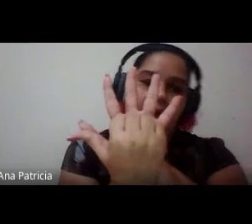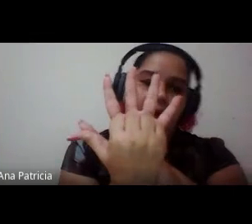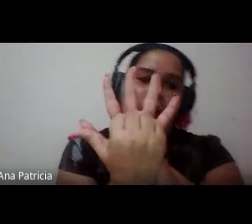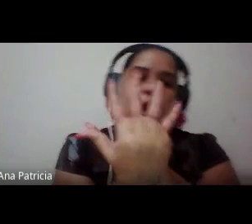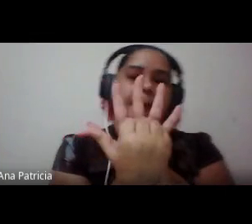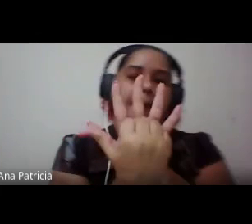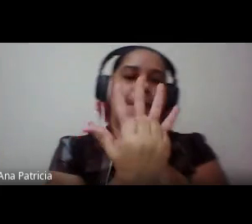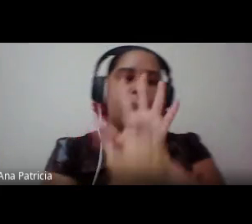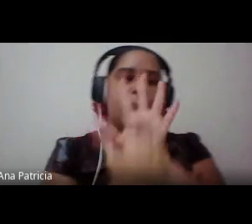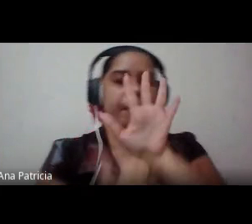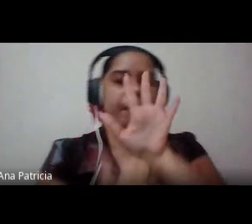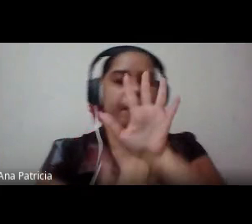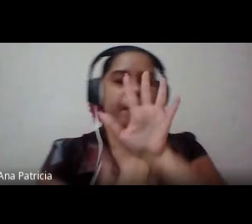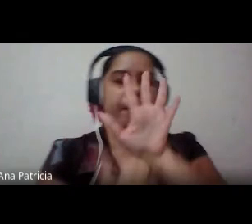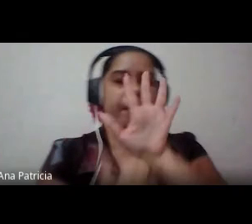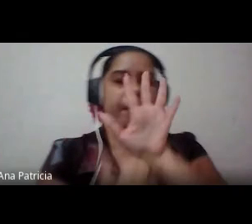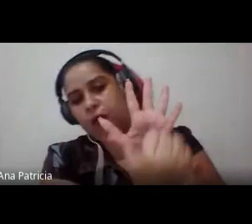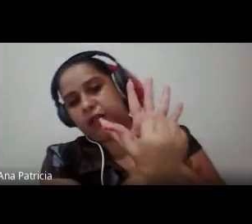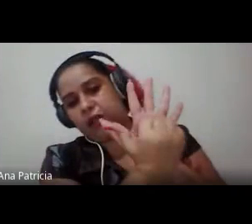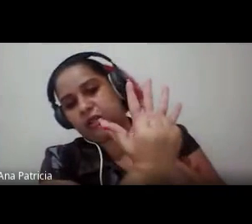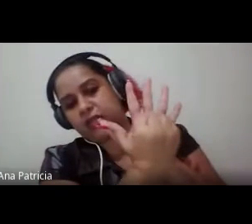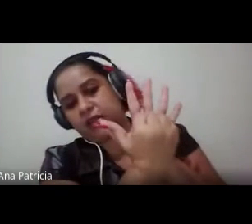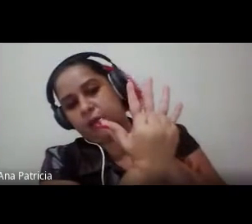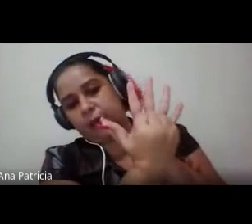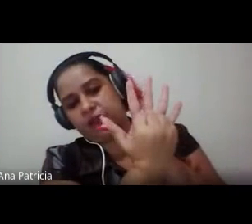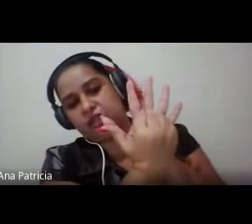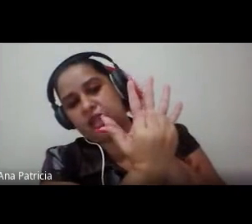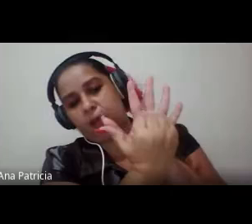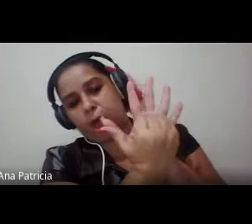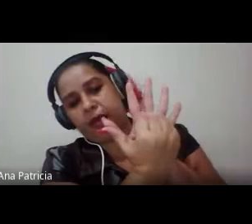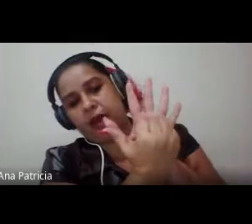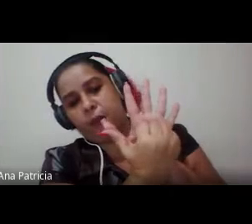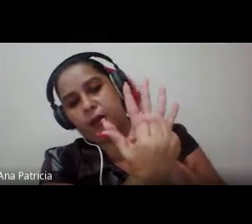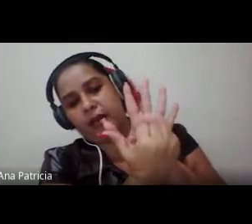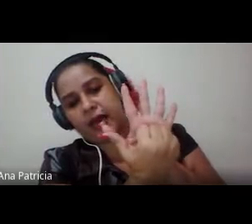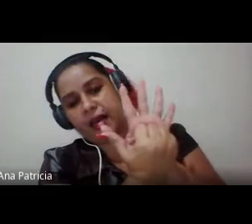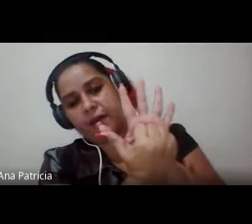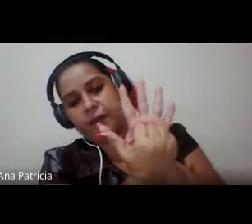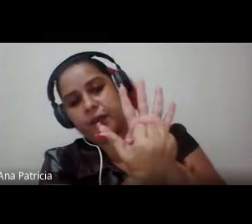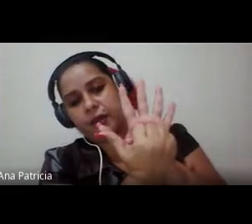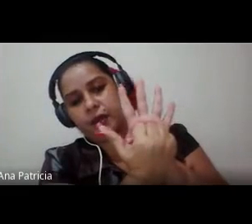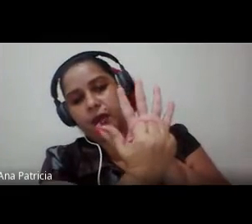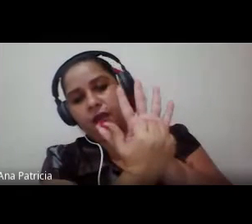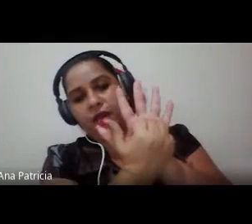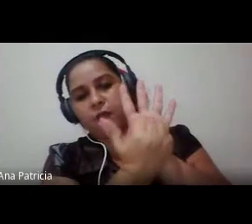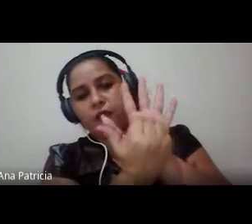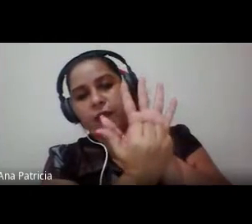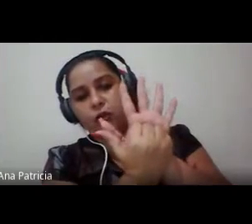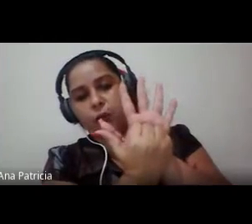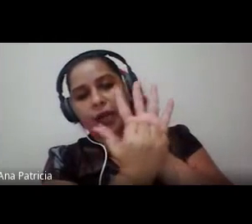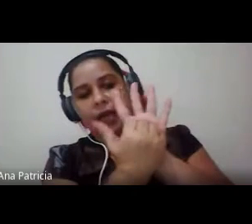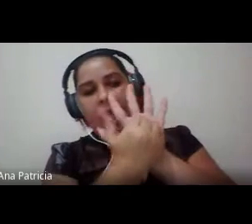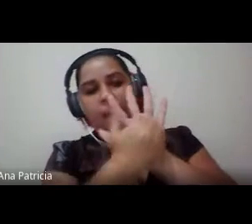ó, a palma da mão para frente, a outra encosta assim com a palma fechada, ó, polegar com polegar, e faz o